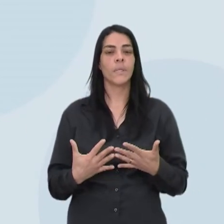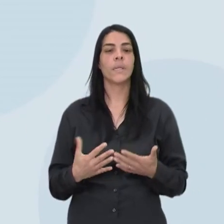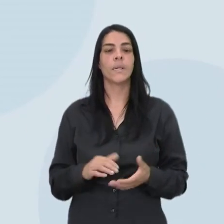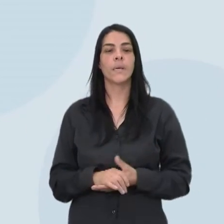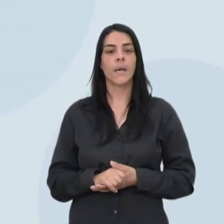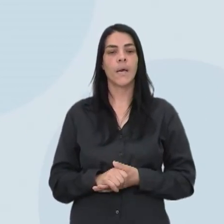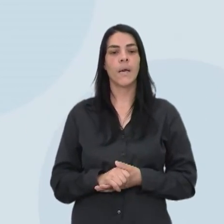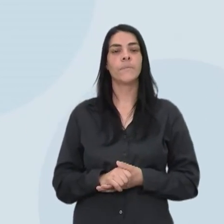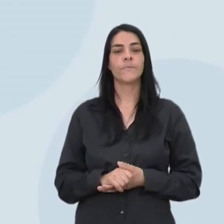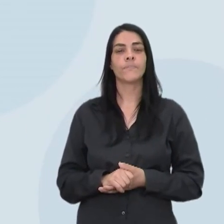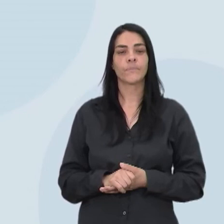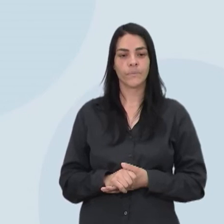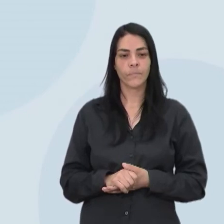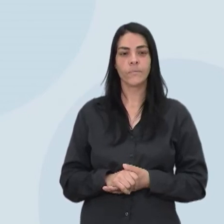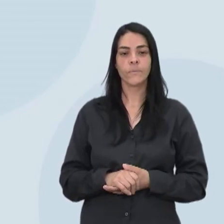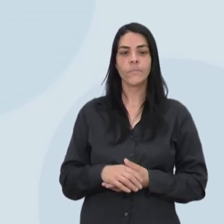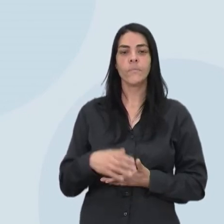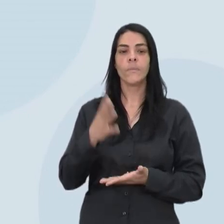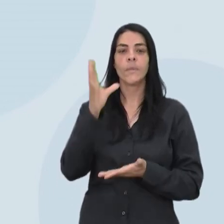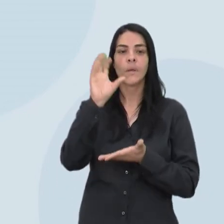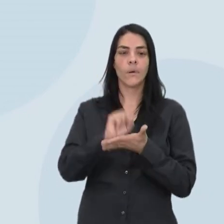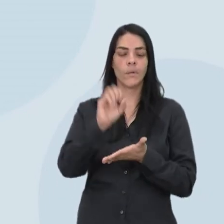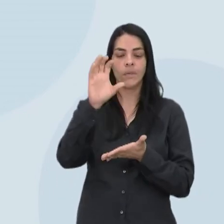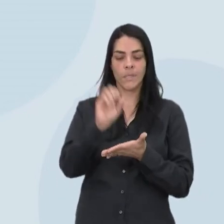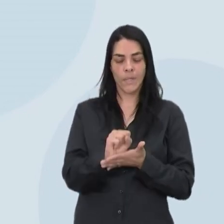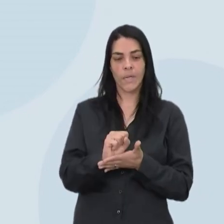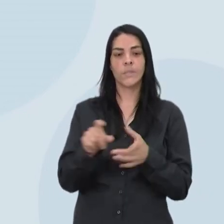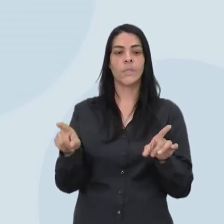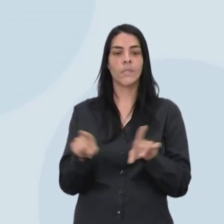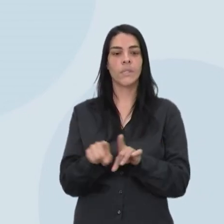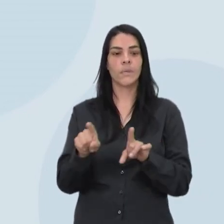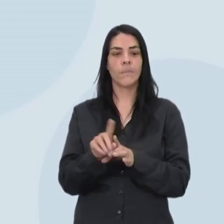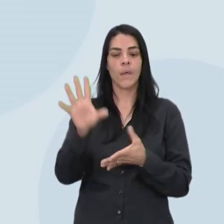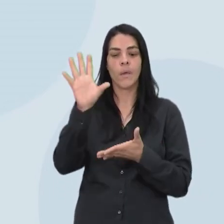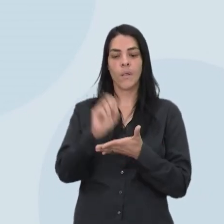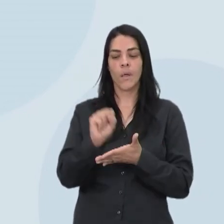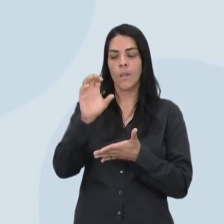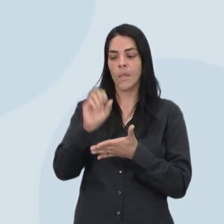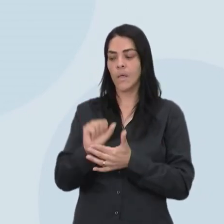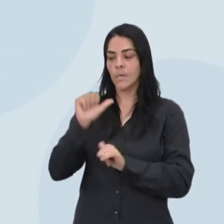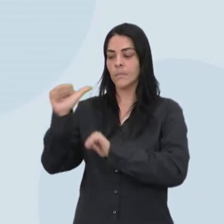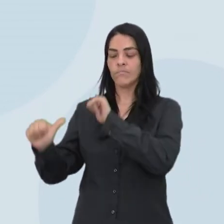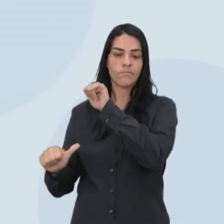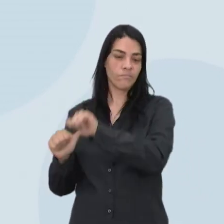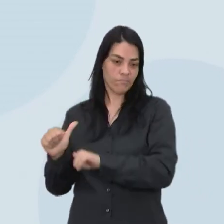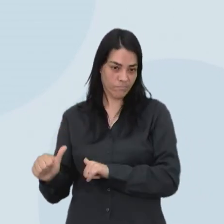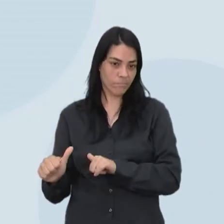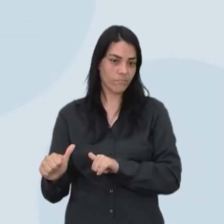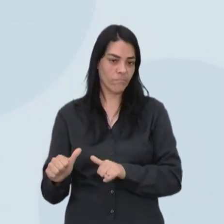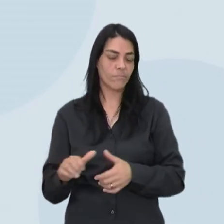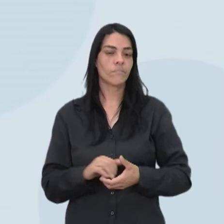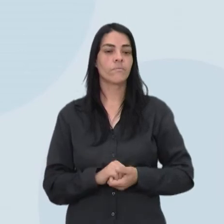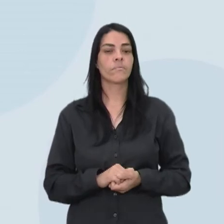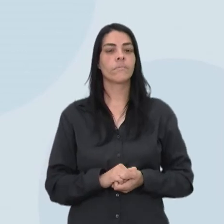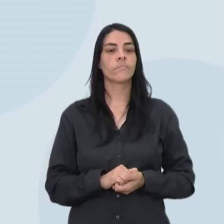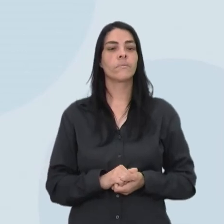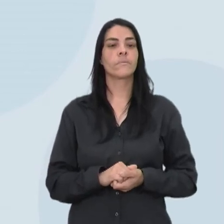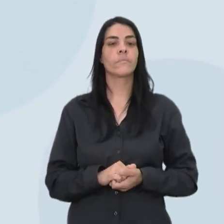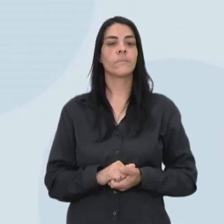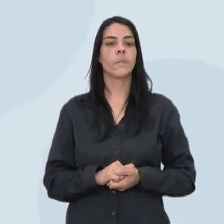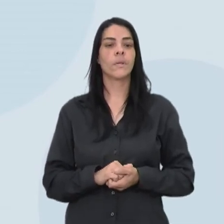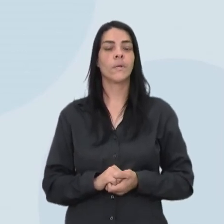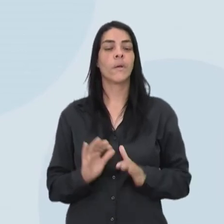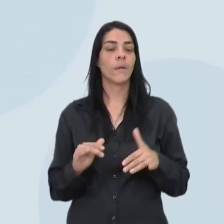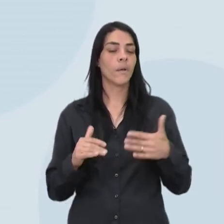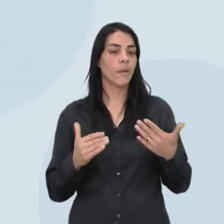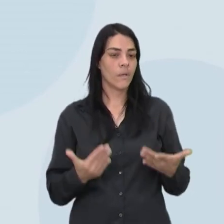da colonialidade e também da decolonialidade aí pela visão, por exemplo, de Quijano, né?